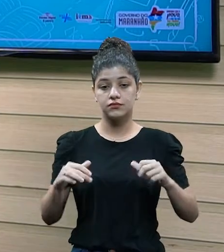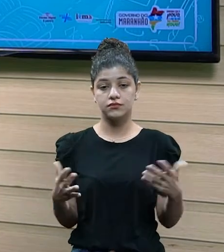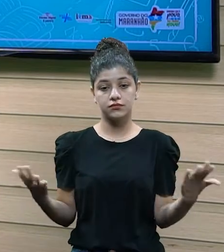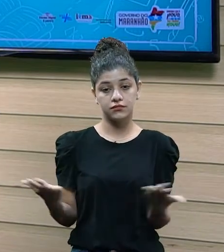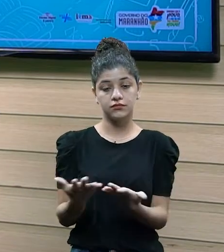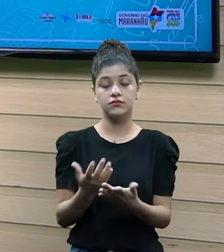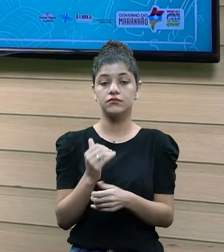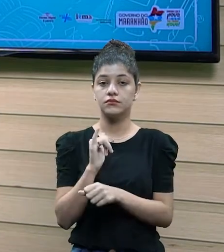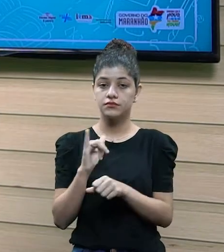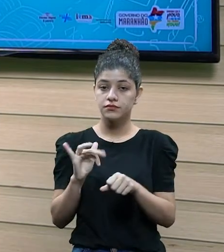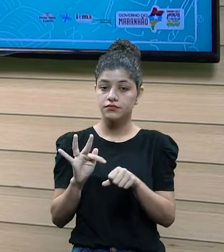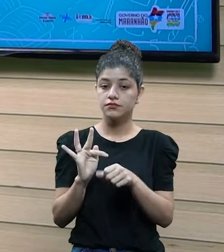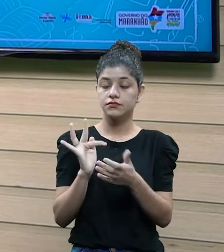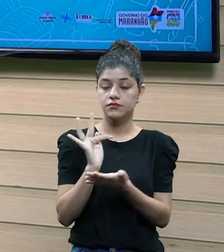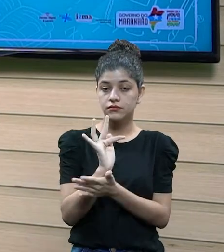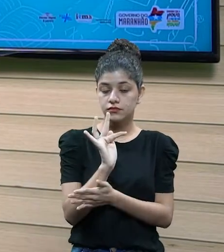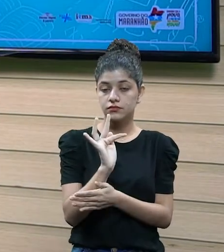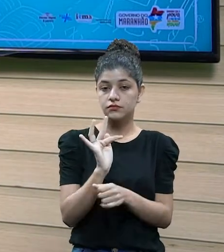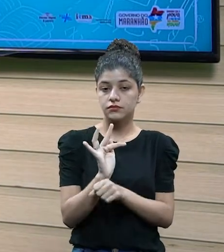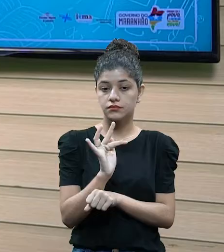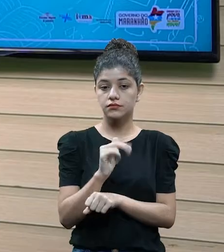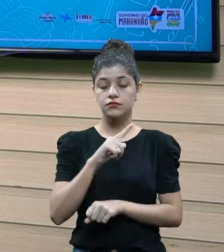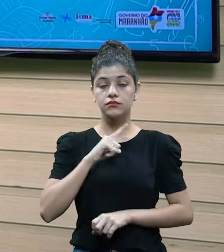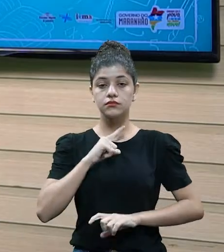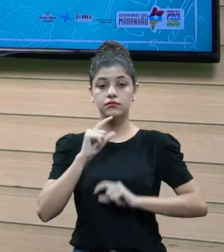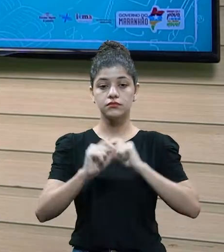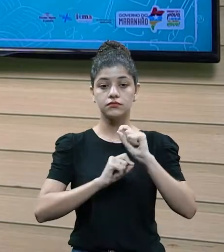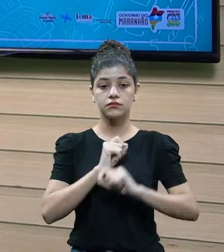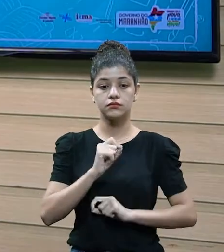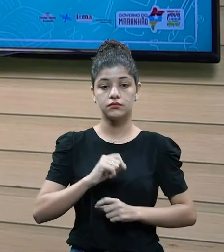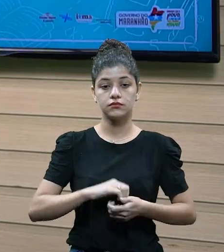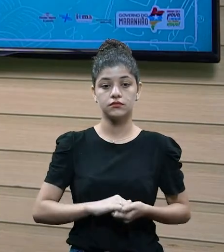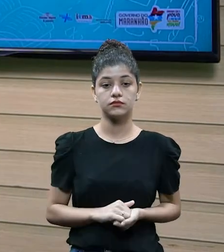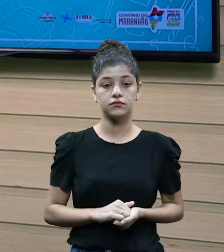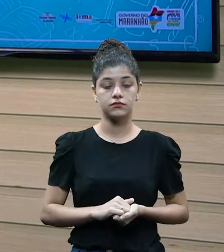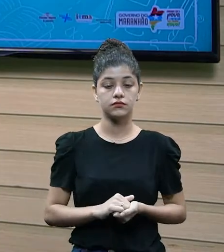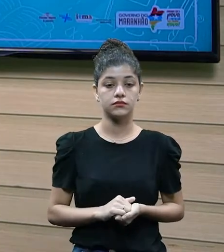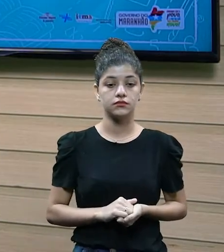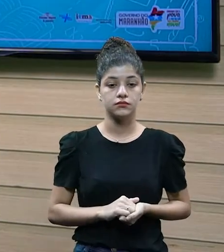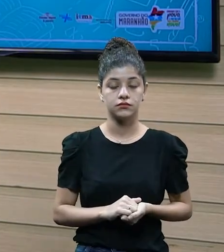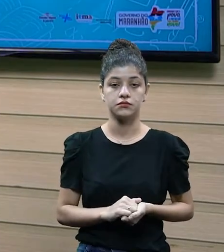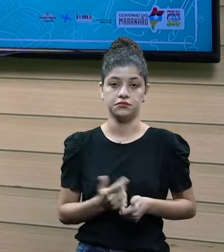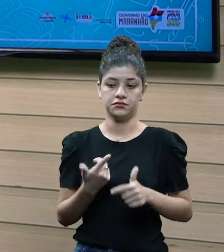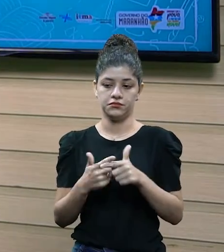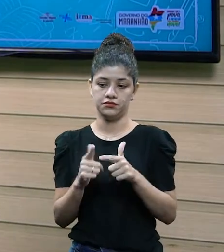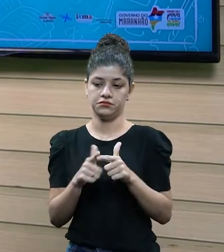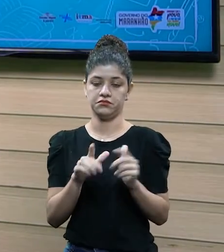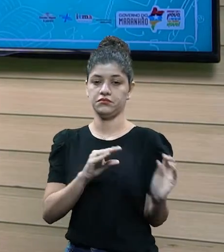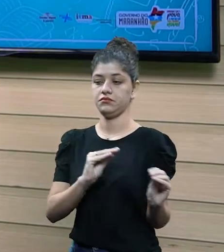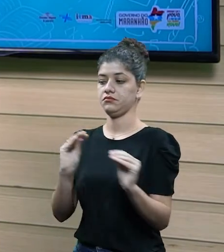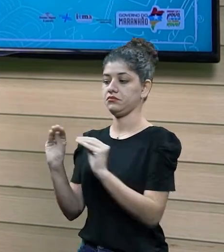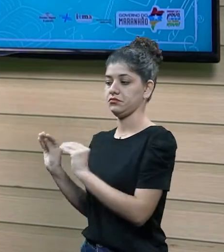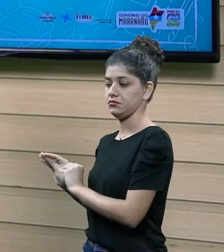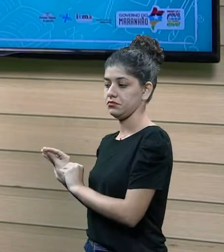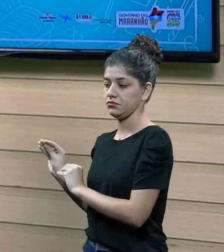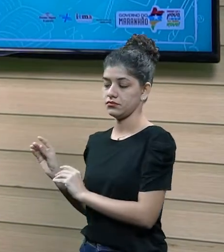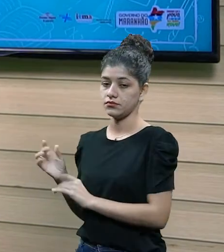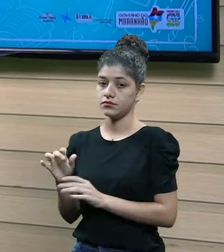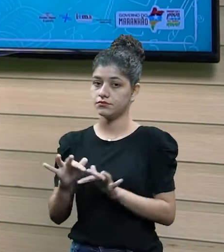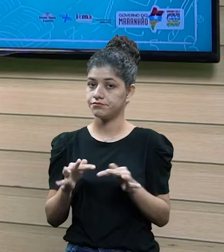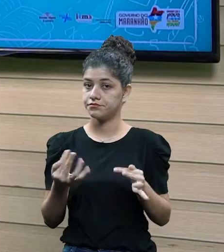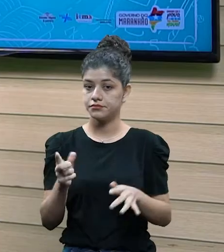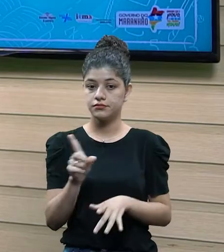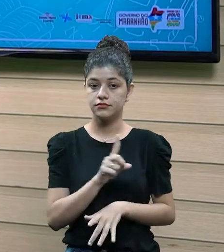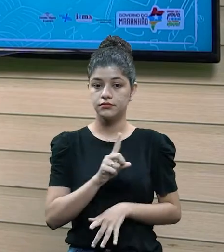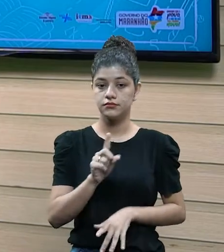iria me ausentar. Eu falo isso porque existe aquela história de botar o problema atrás da porta. Não é tão simples assim.